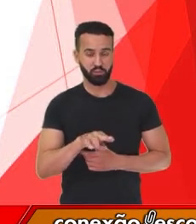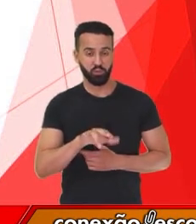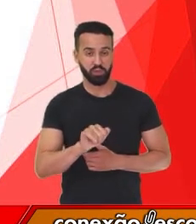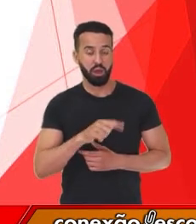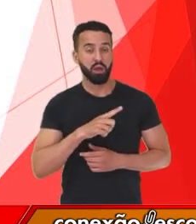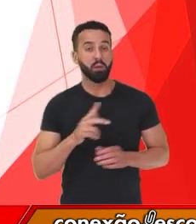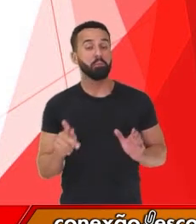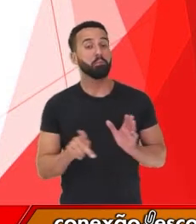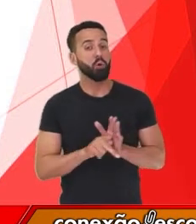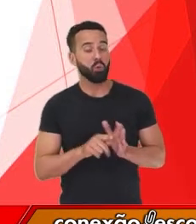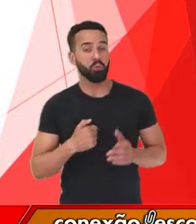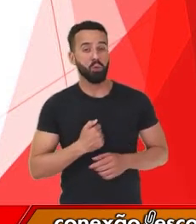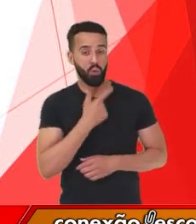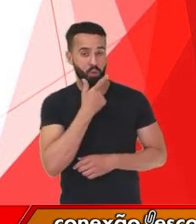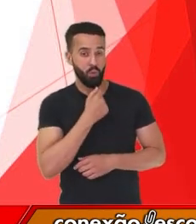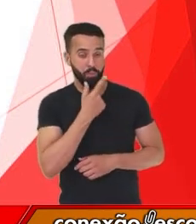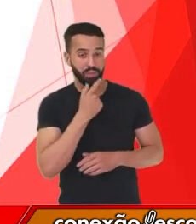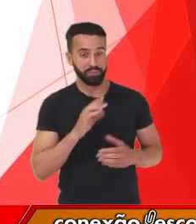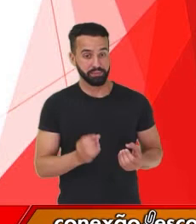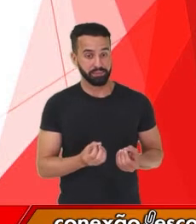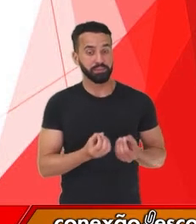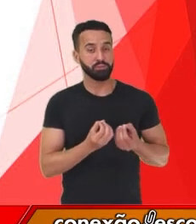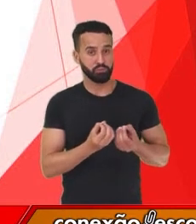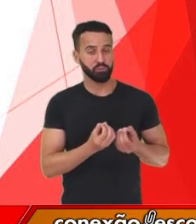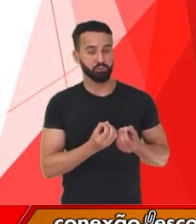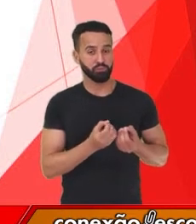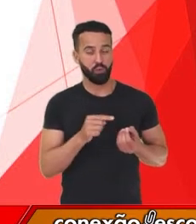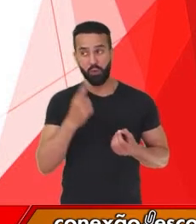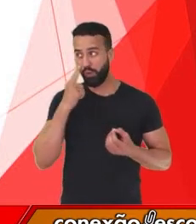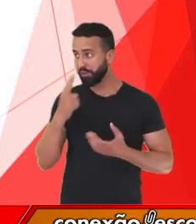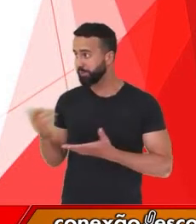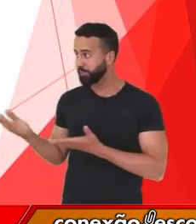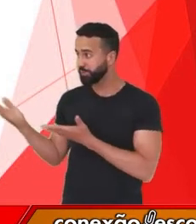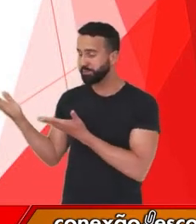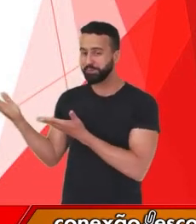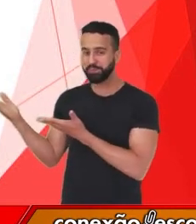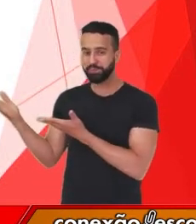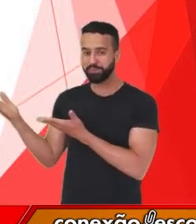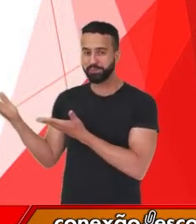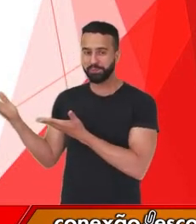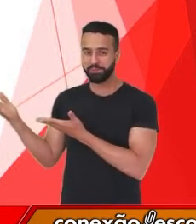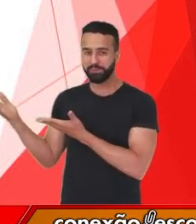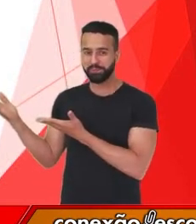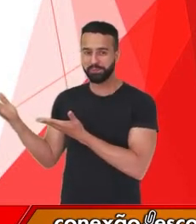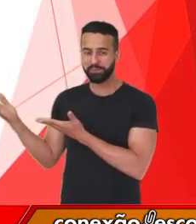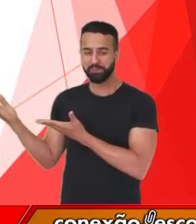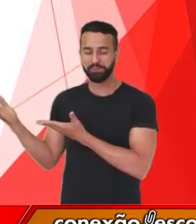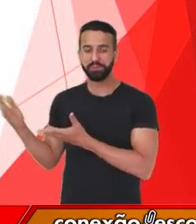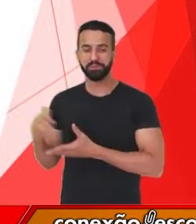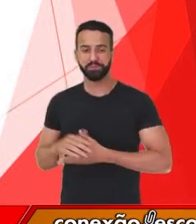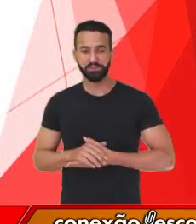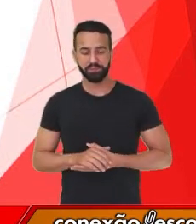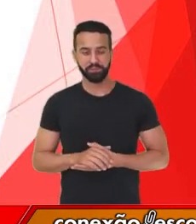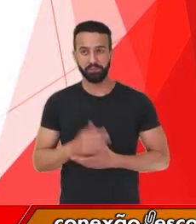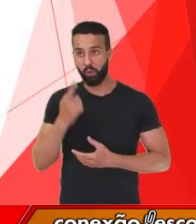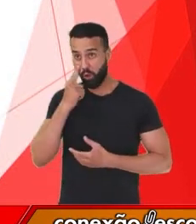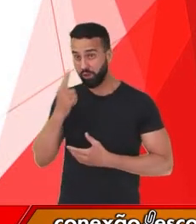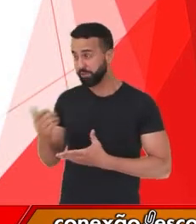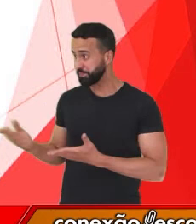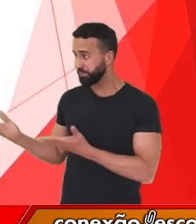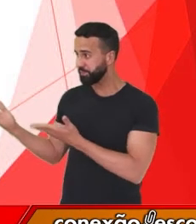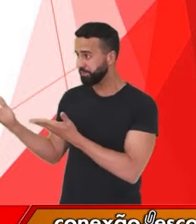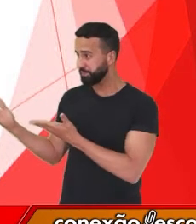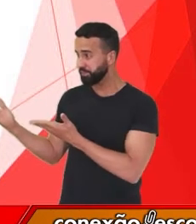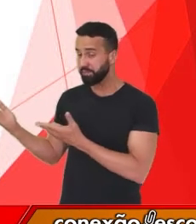genital masculino chamada testículo, aqui onde a seta aponta. Então, essa